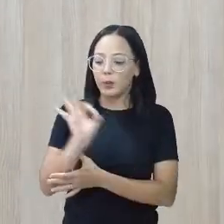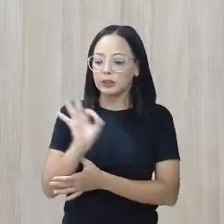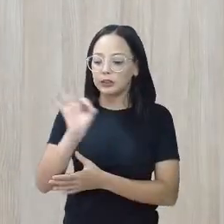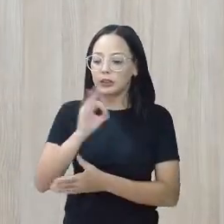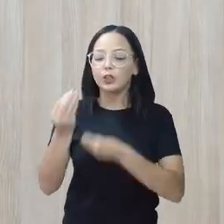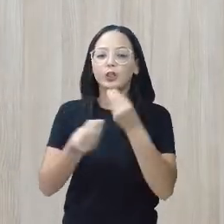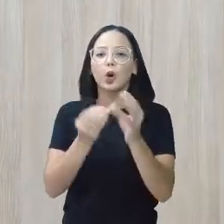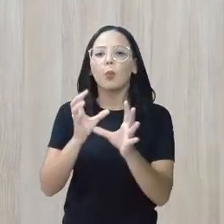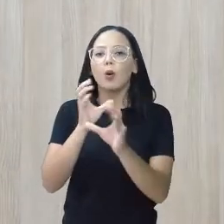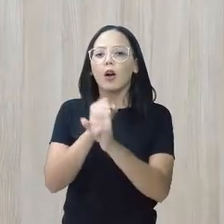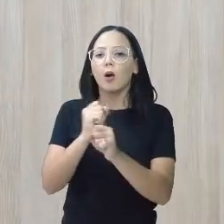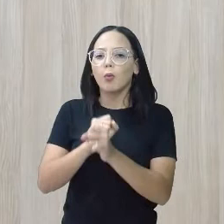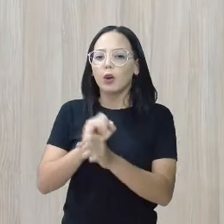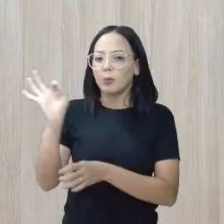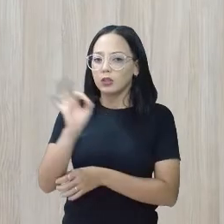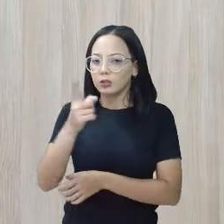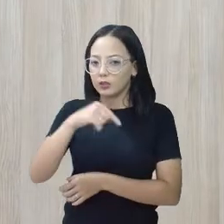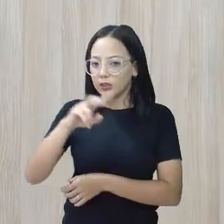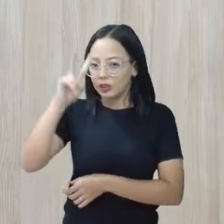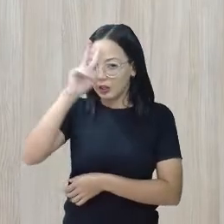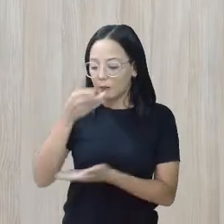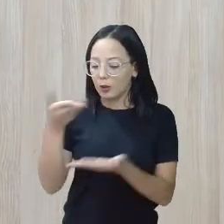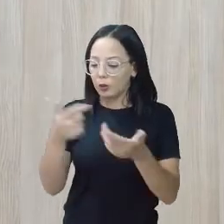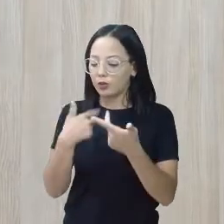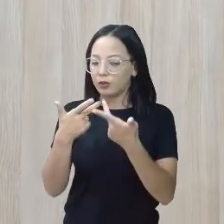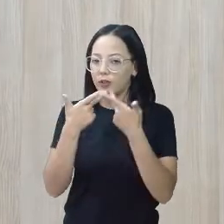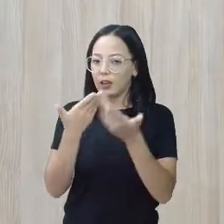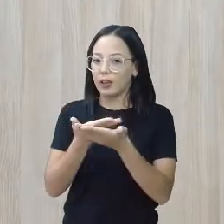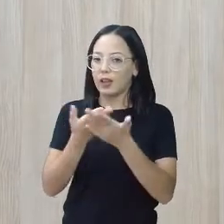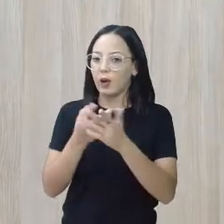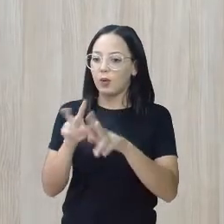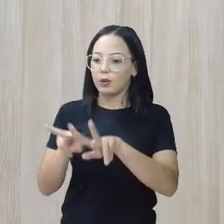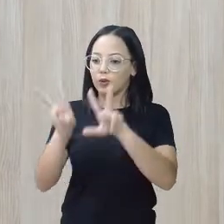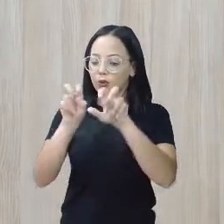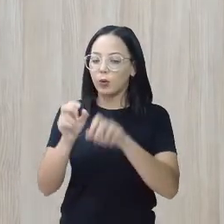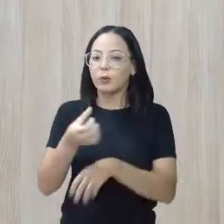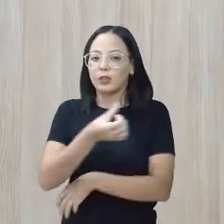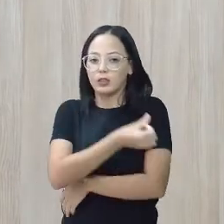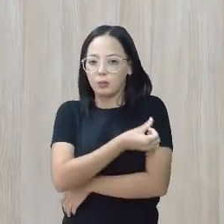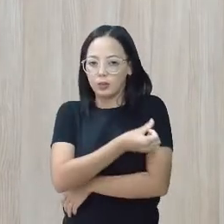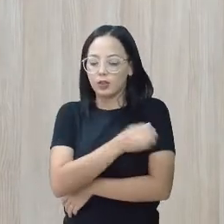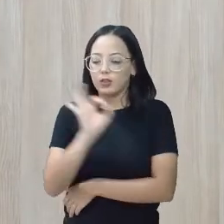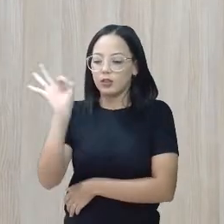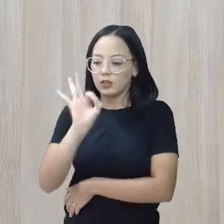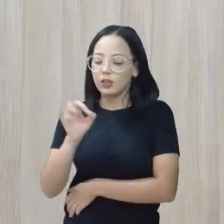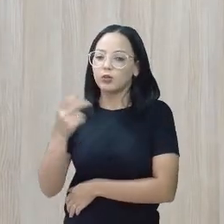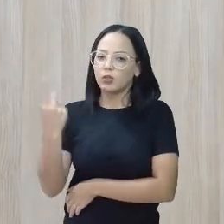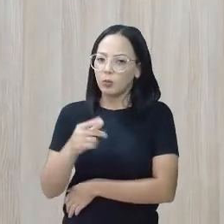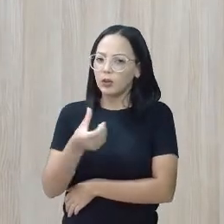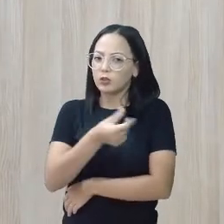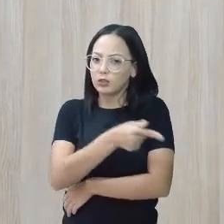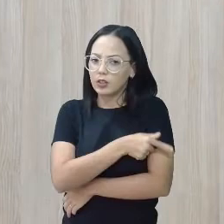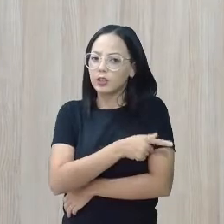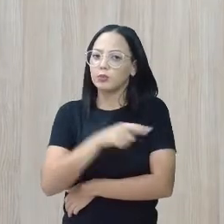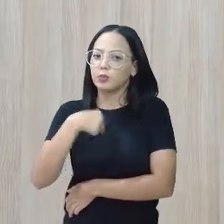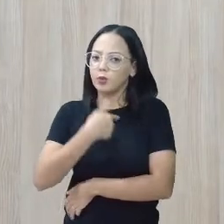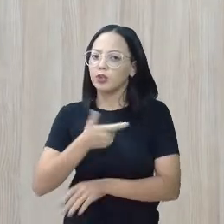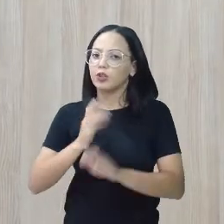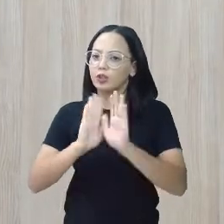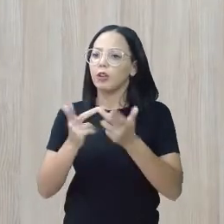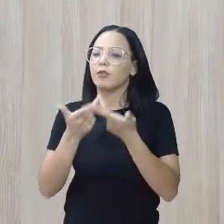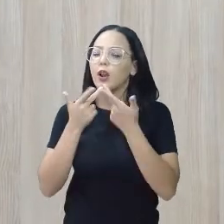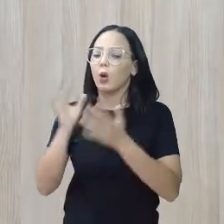calcula a porcentagem? Vocês lembram? Hoje eu dei aula do 6º ano sobre porcentagem e aqui no 7º a gente também já falou sobre esse assunto,